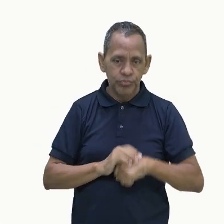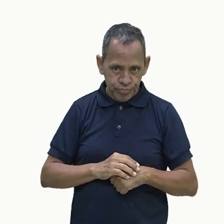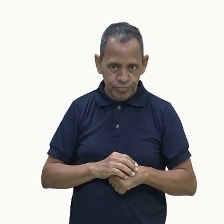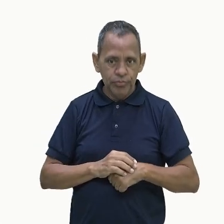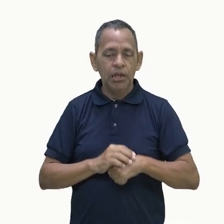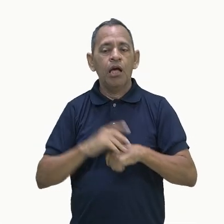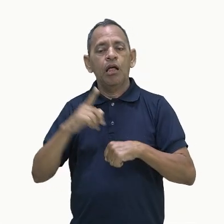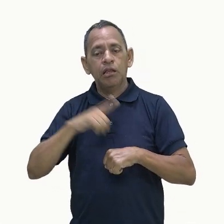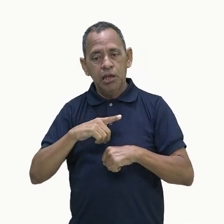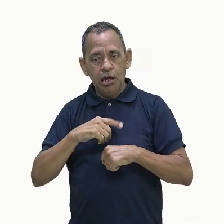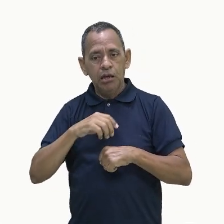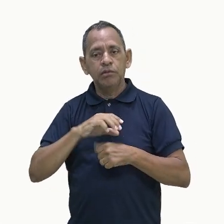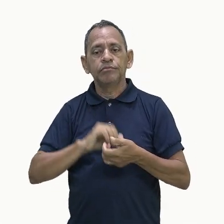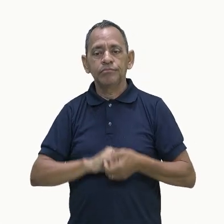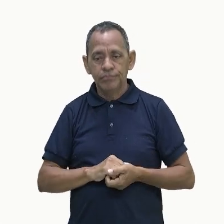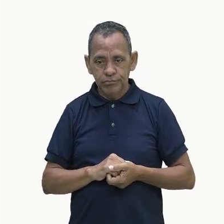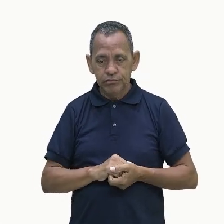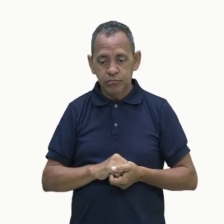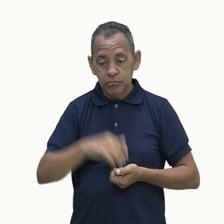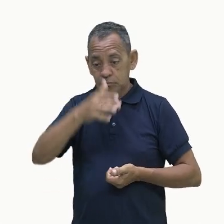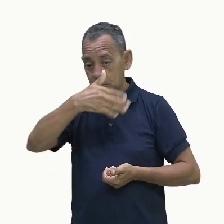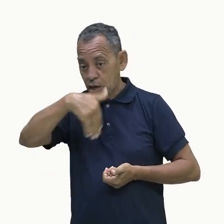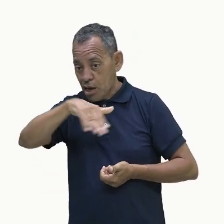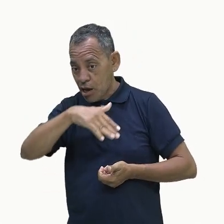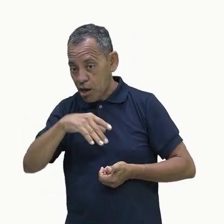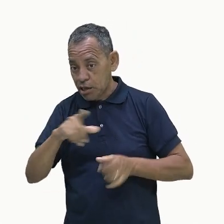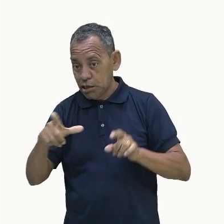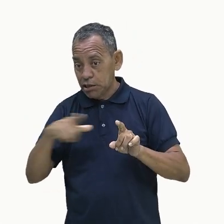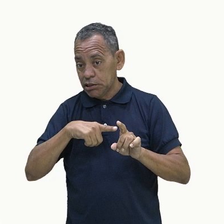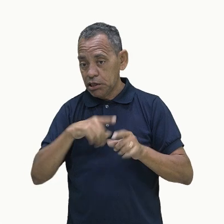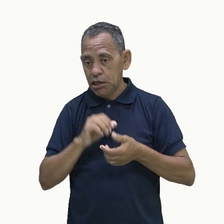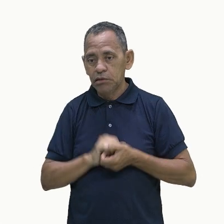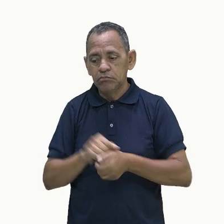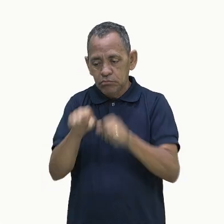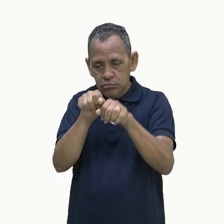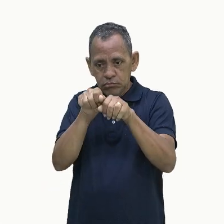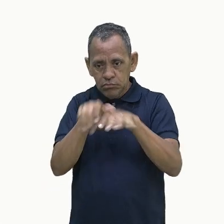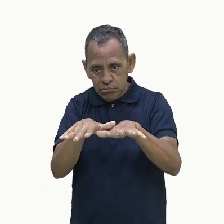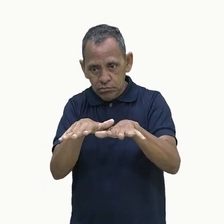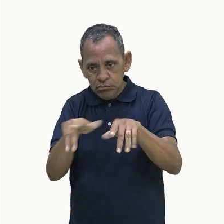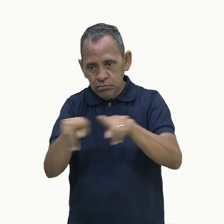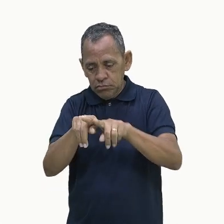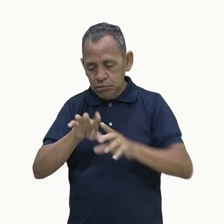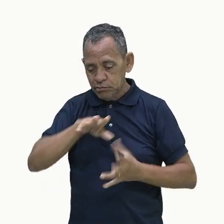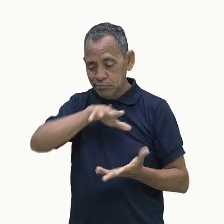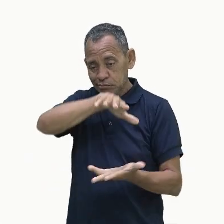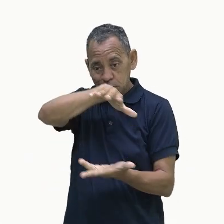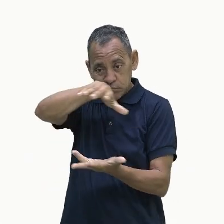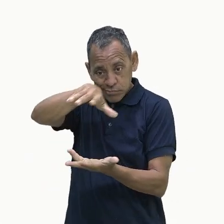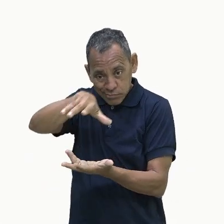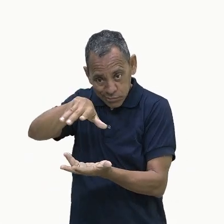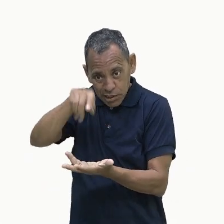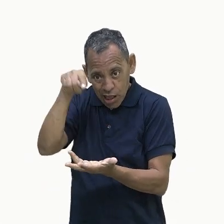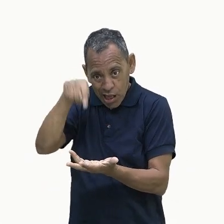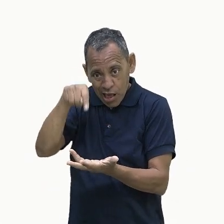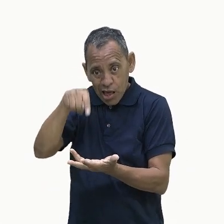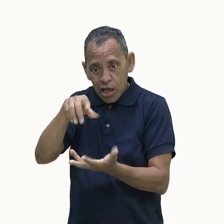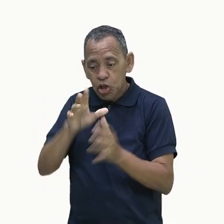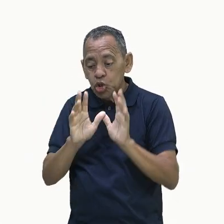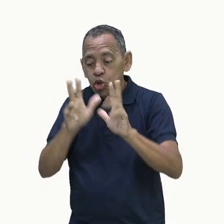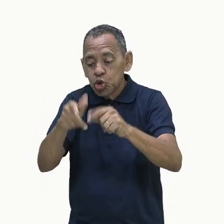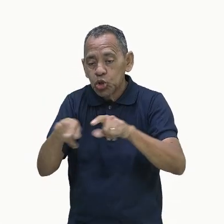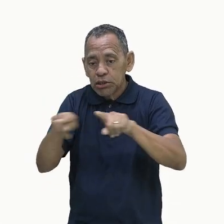um recipiente, transmite-se integralmente a todos os pontos do fluido. Aí eu tenho aqui o princípio